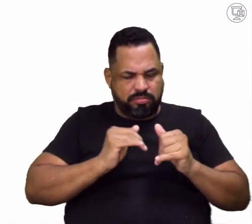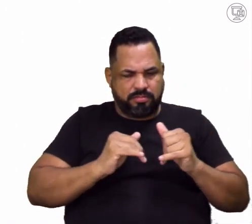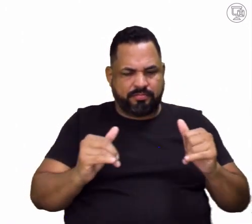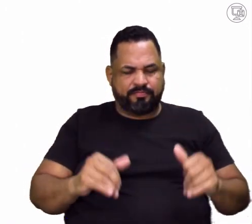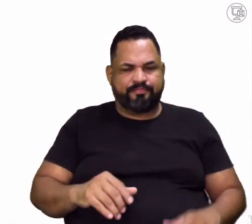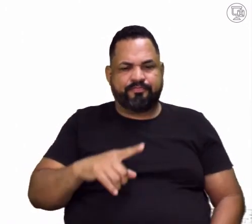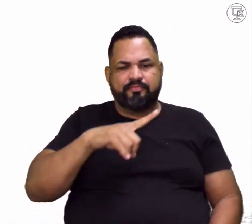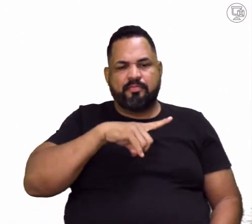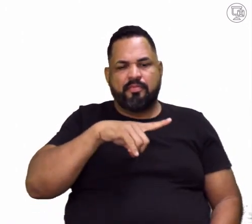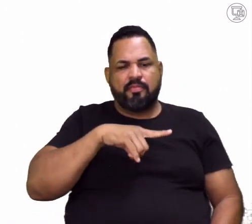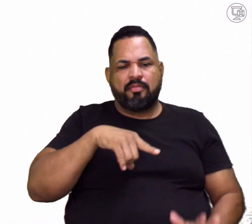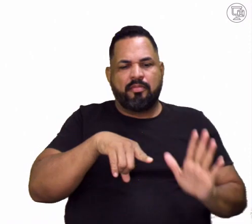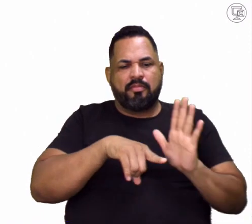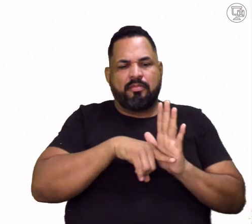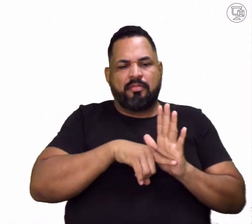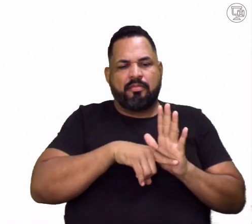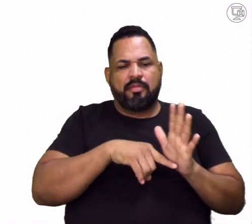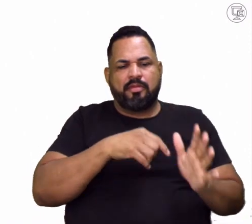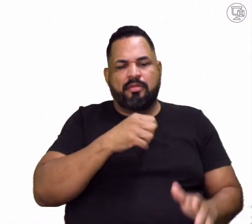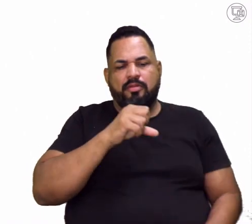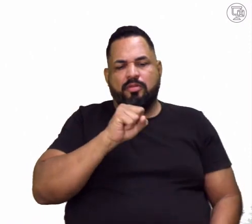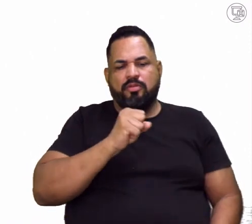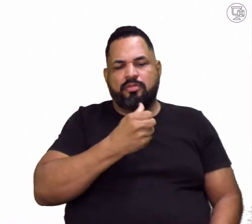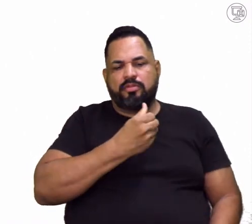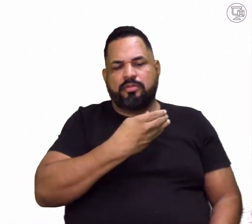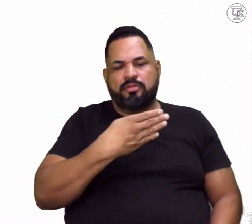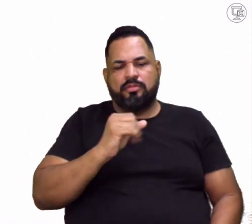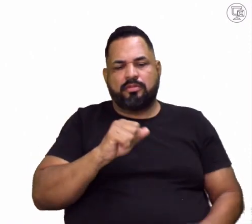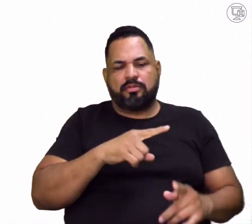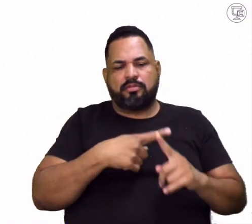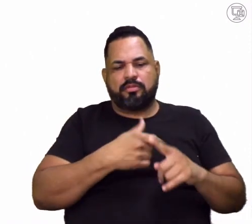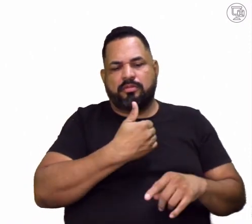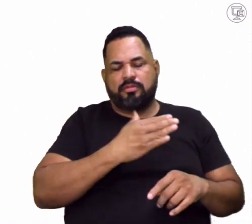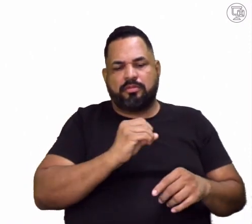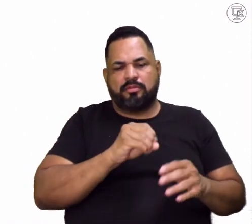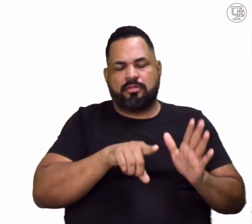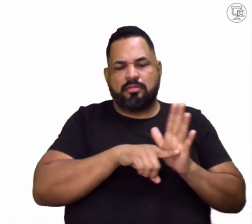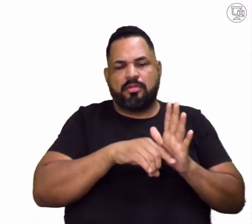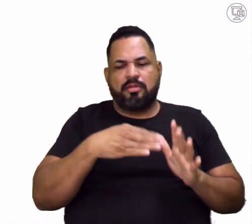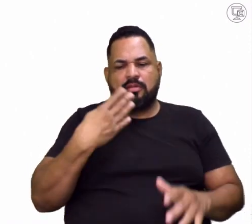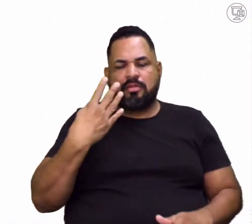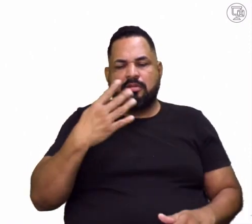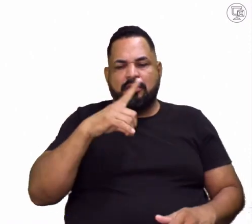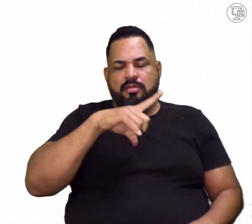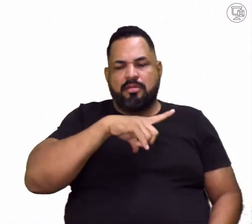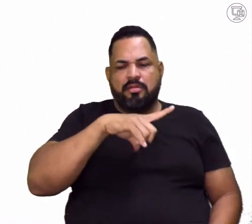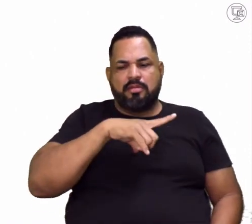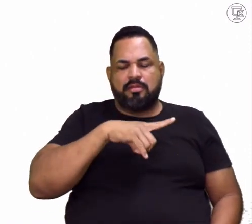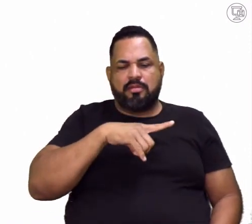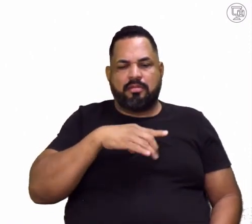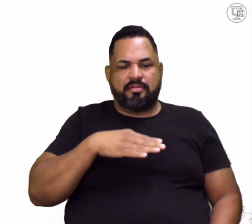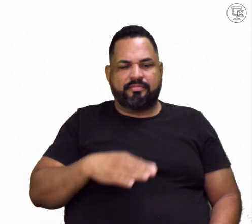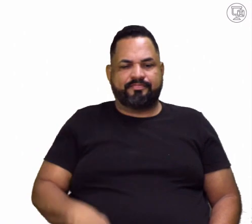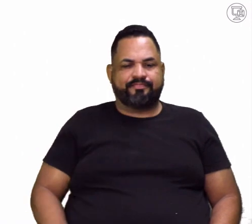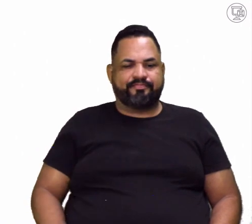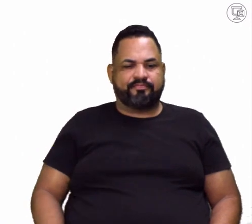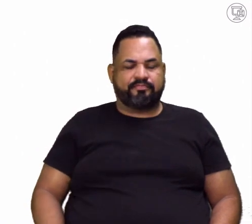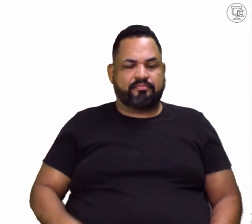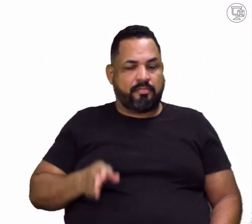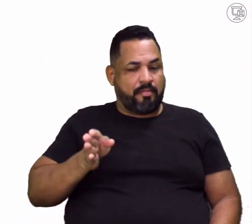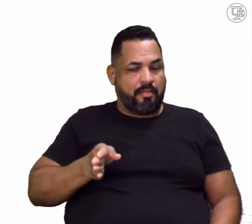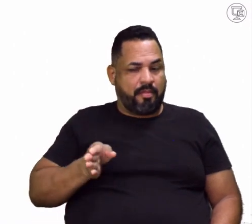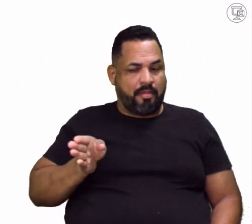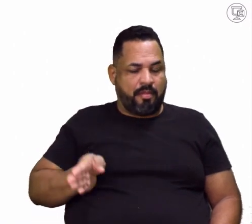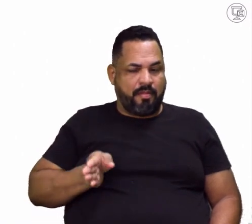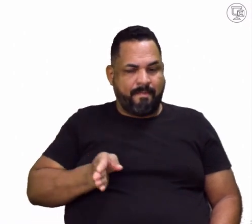potências nós temos menos 8.640 x 10 a menos 4 menos 4 você tem que andar 4 casa